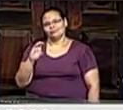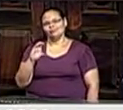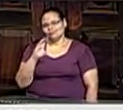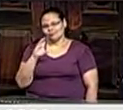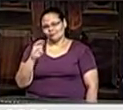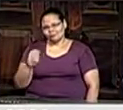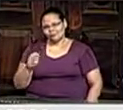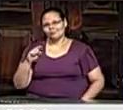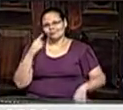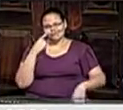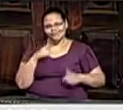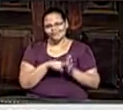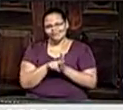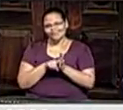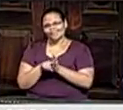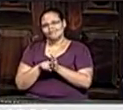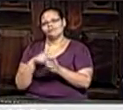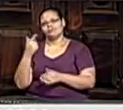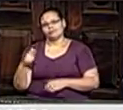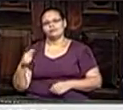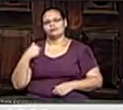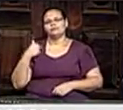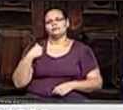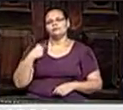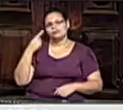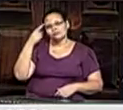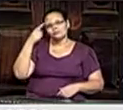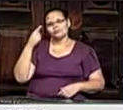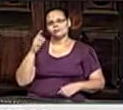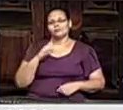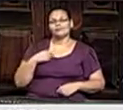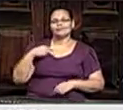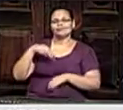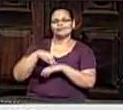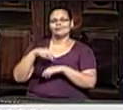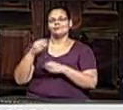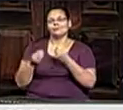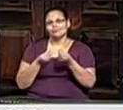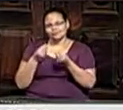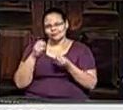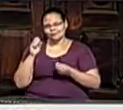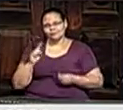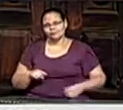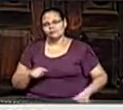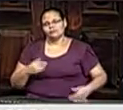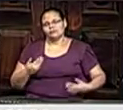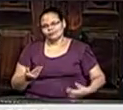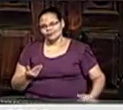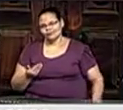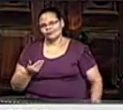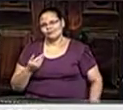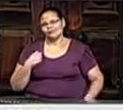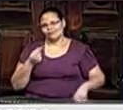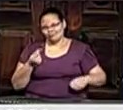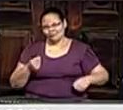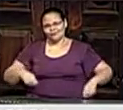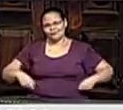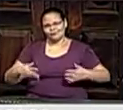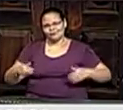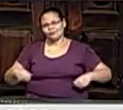União reviu sua posição para contabilizar as